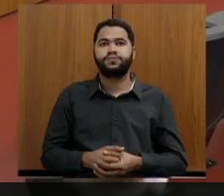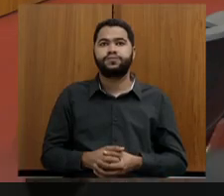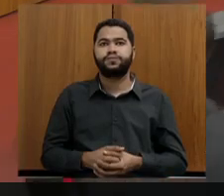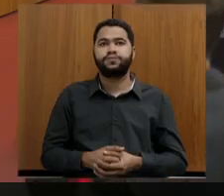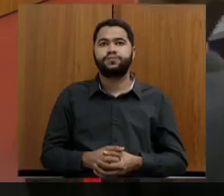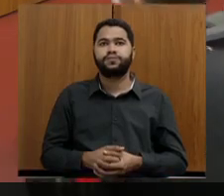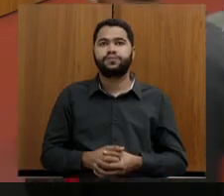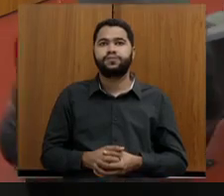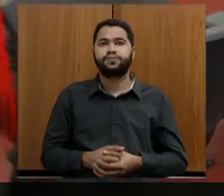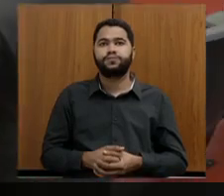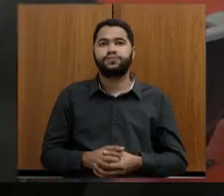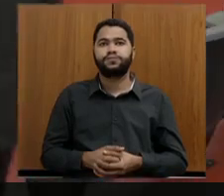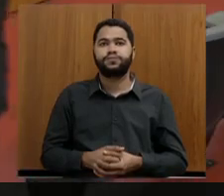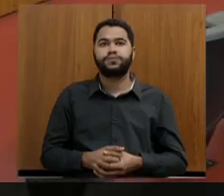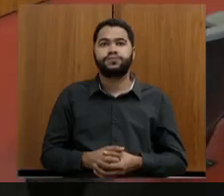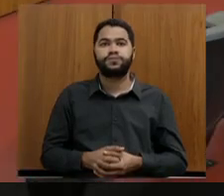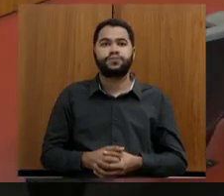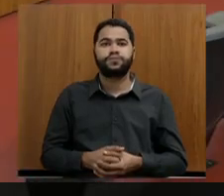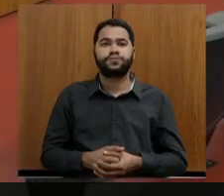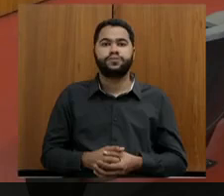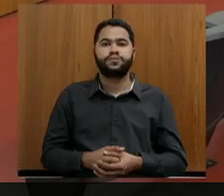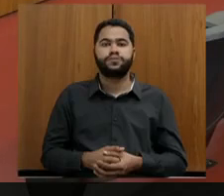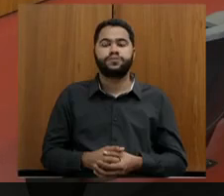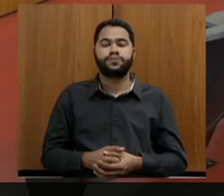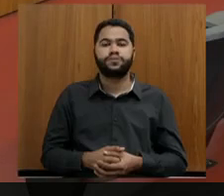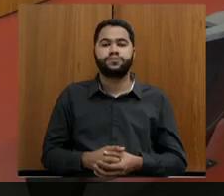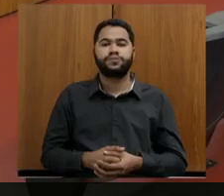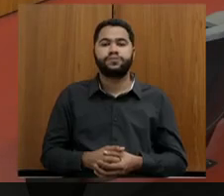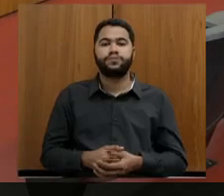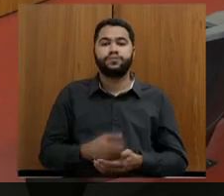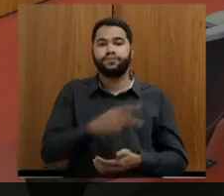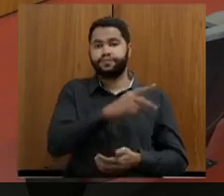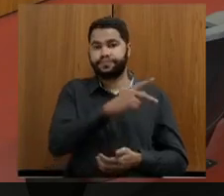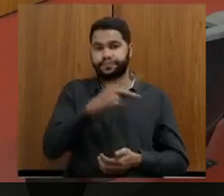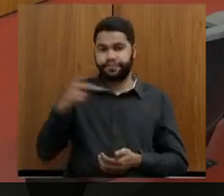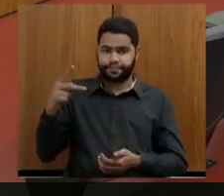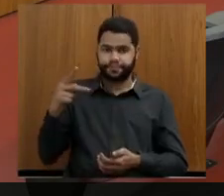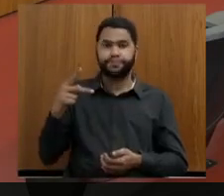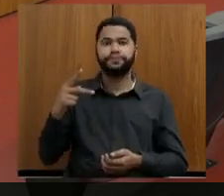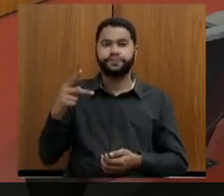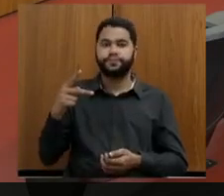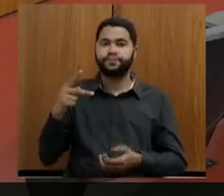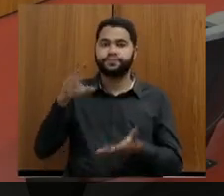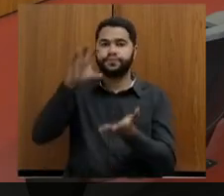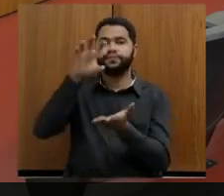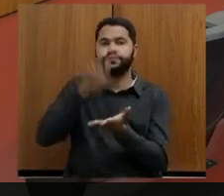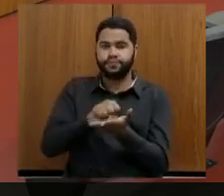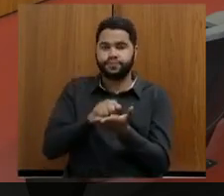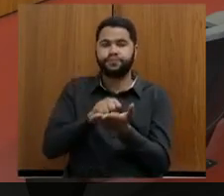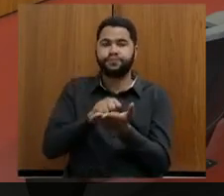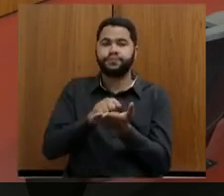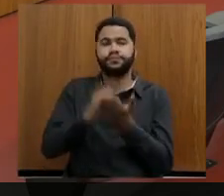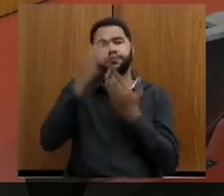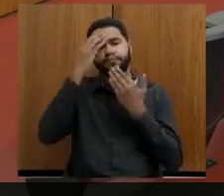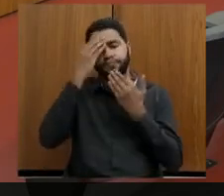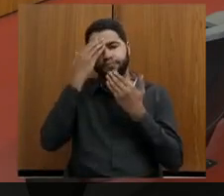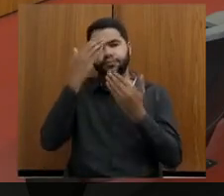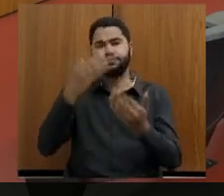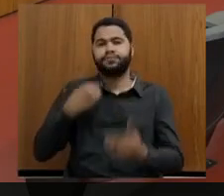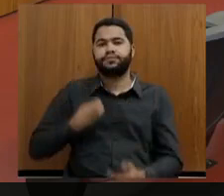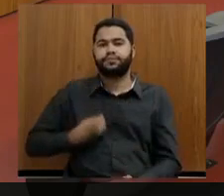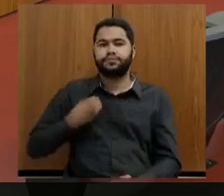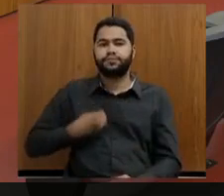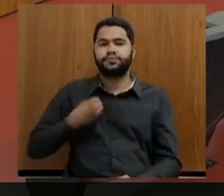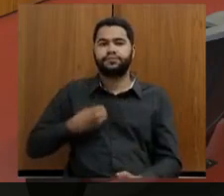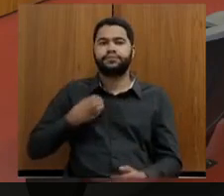é bem a presidência registra e agradece a